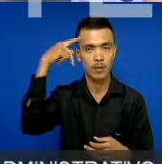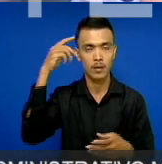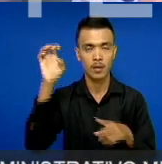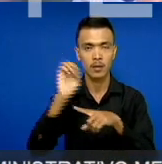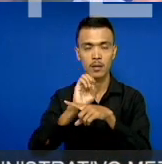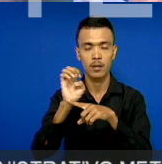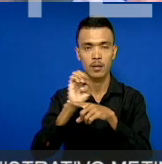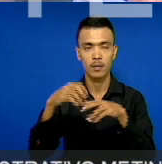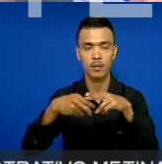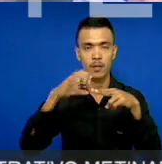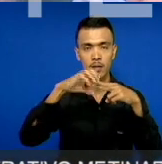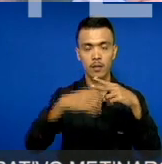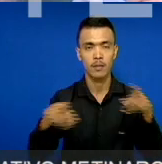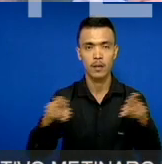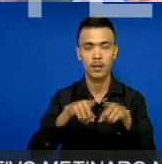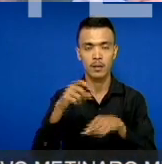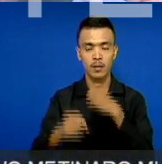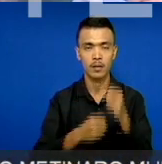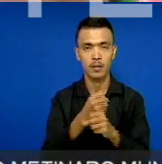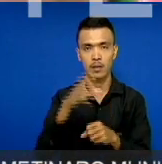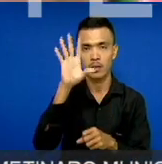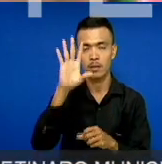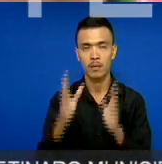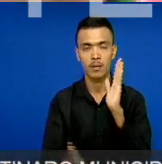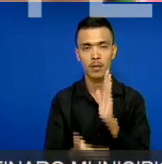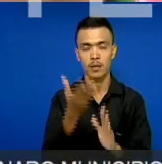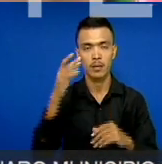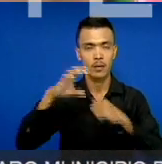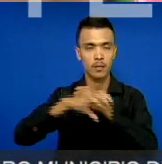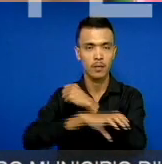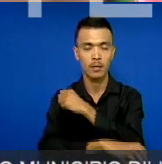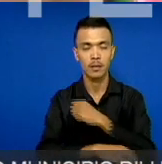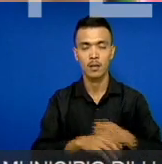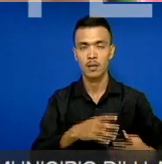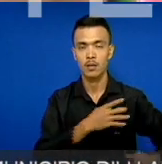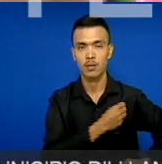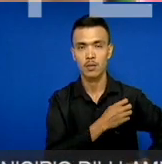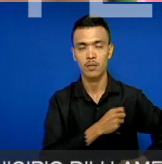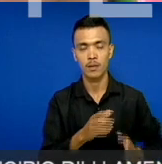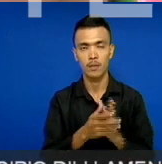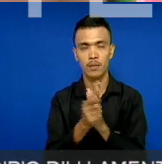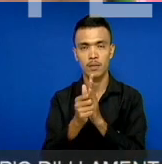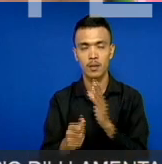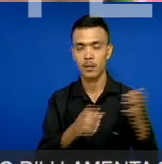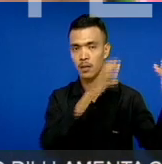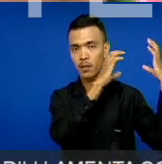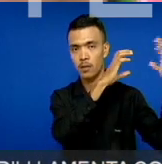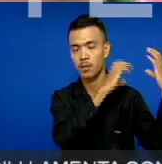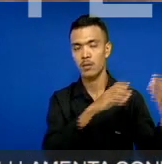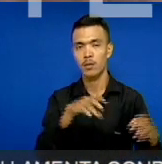Tinan Lima, anessan, hasa produção, batar kairala, Susu ben minanu, bani ben